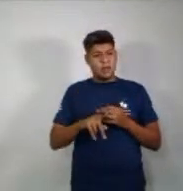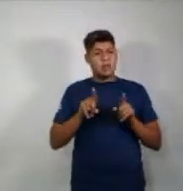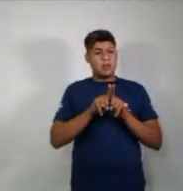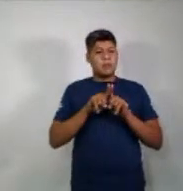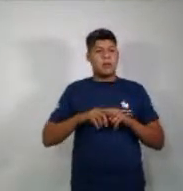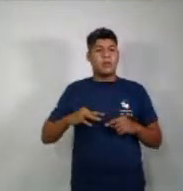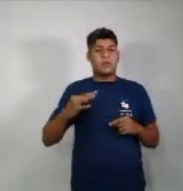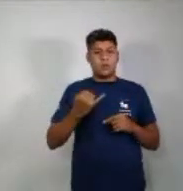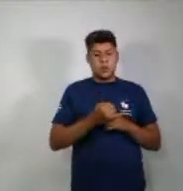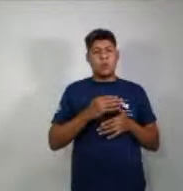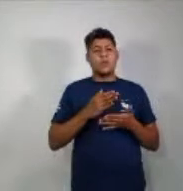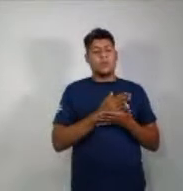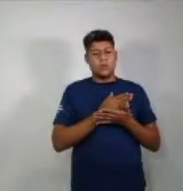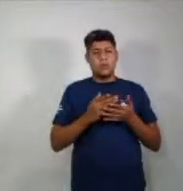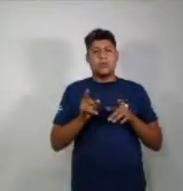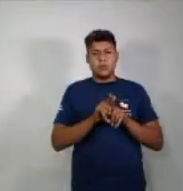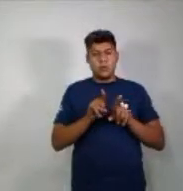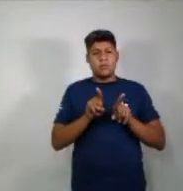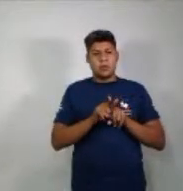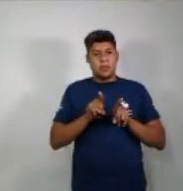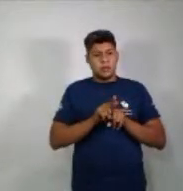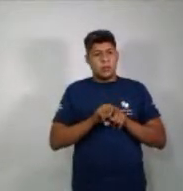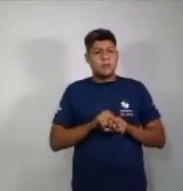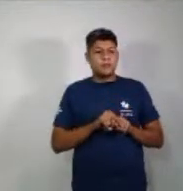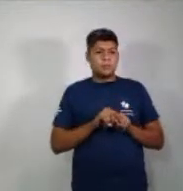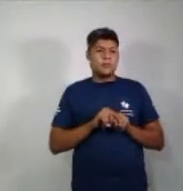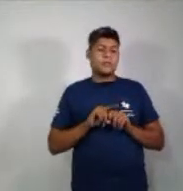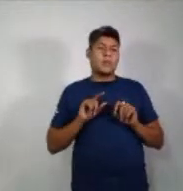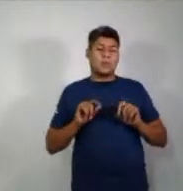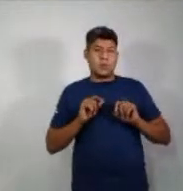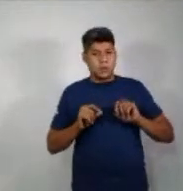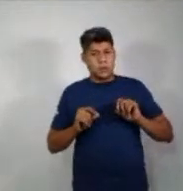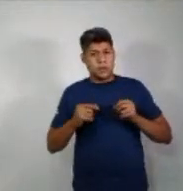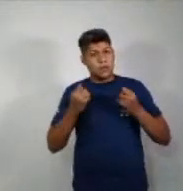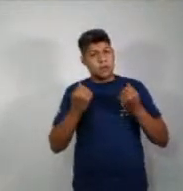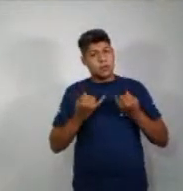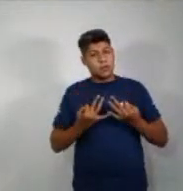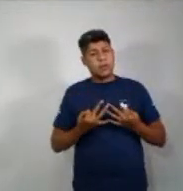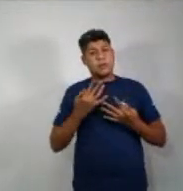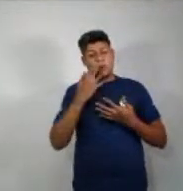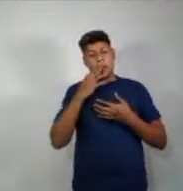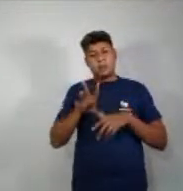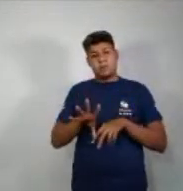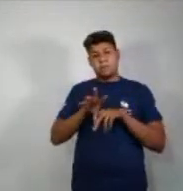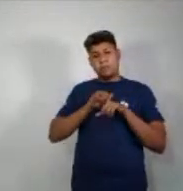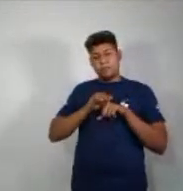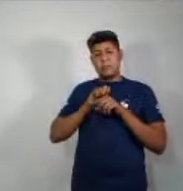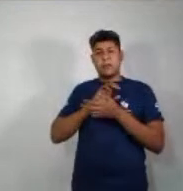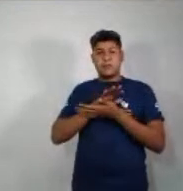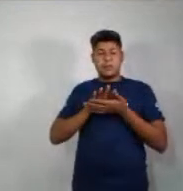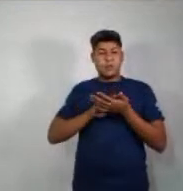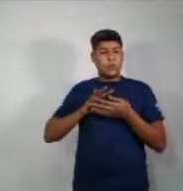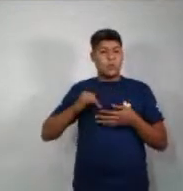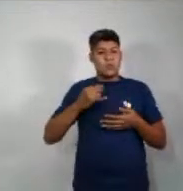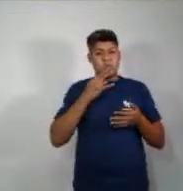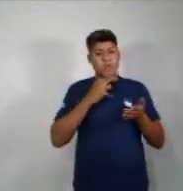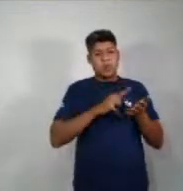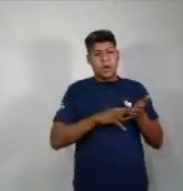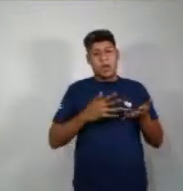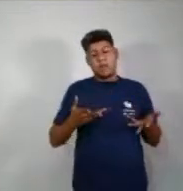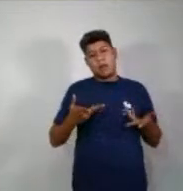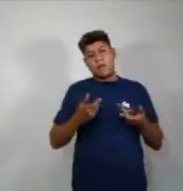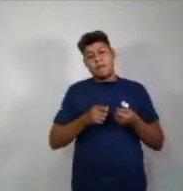mas alguns. É curioso como ele, sobre isso, dele não ser afetado. Em todas as cartas